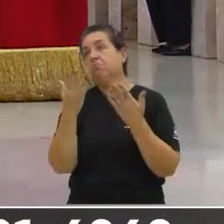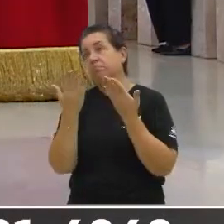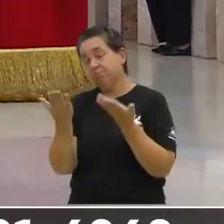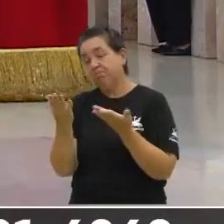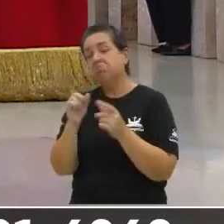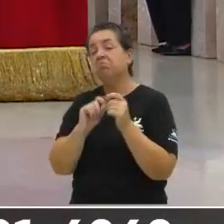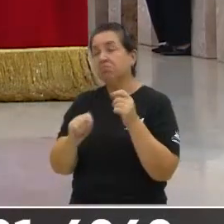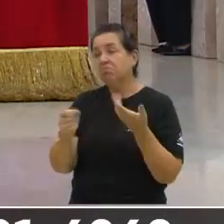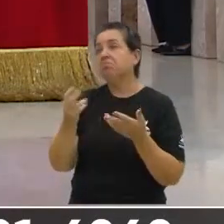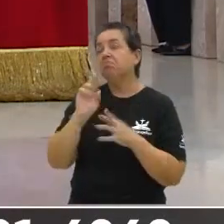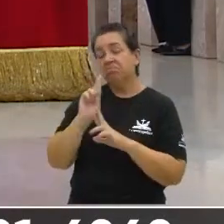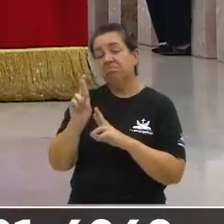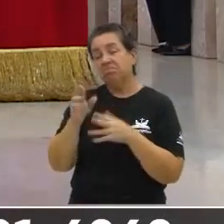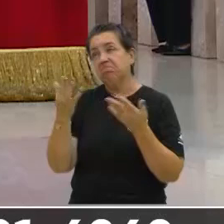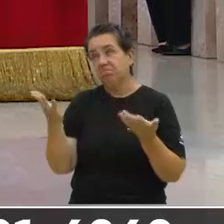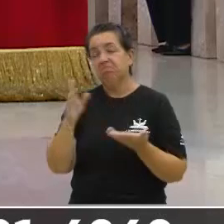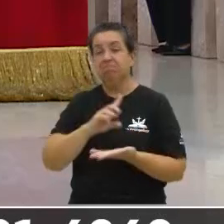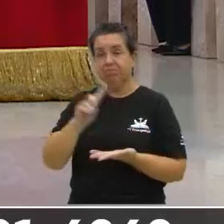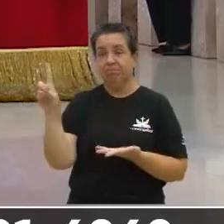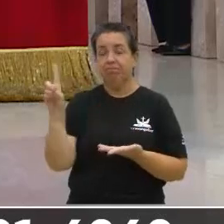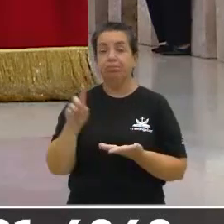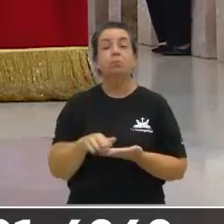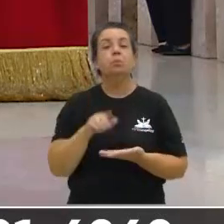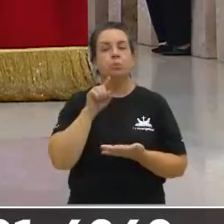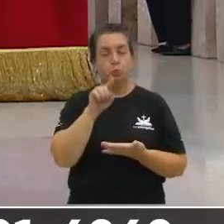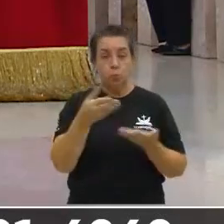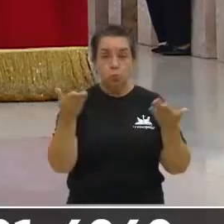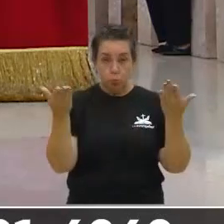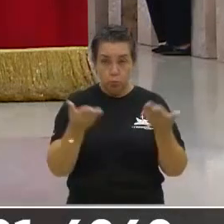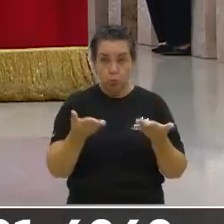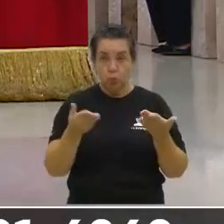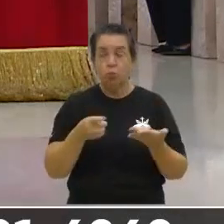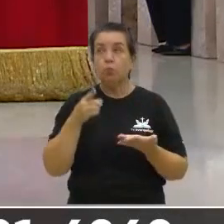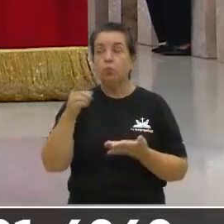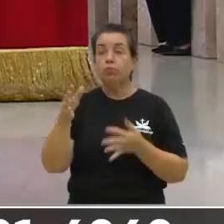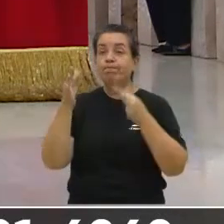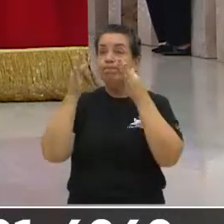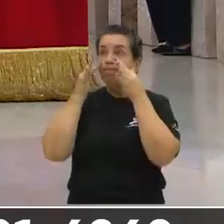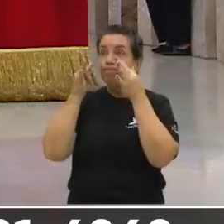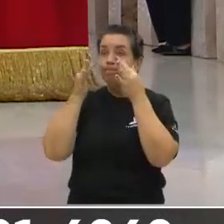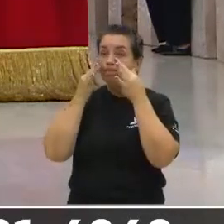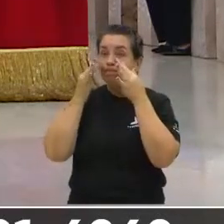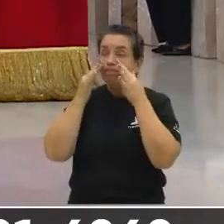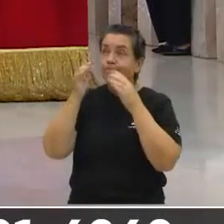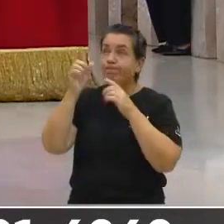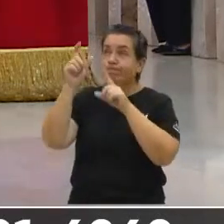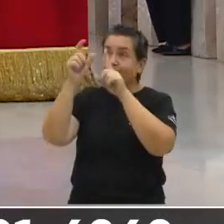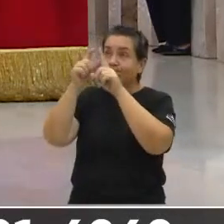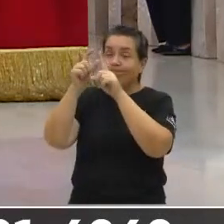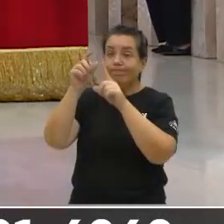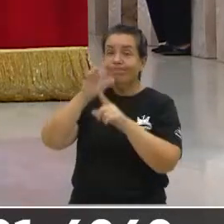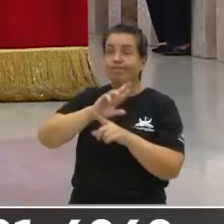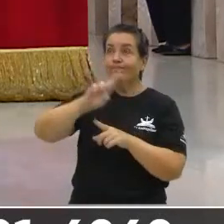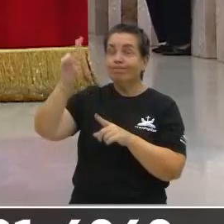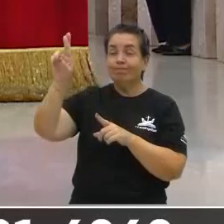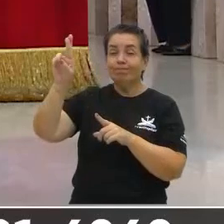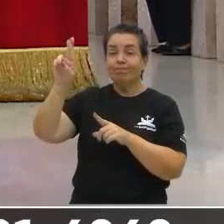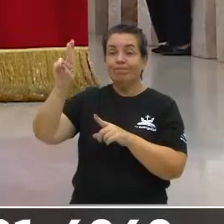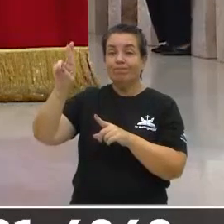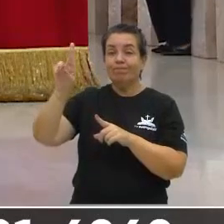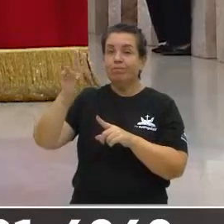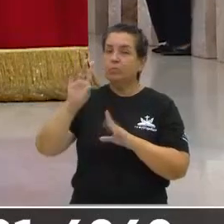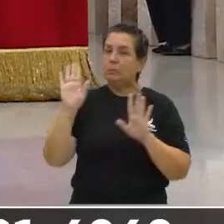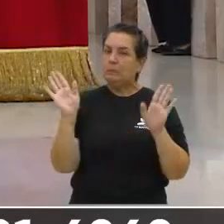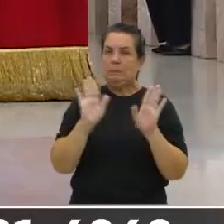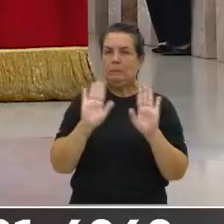quem dera a Deus, que você hoje escute a palavra do Senhor e